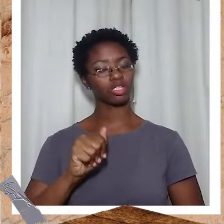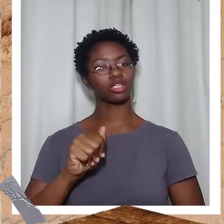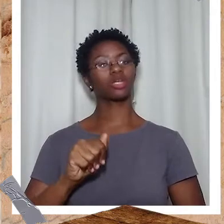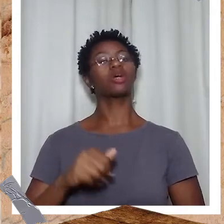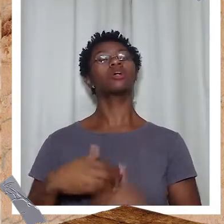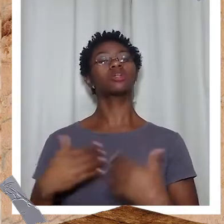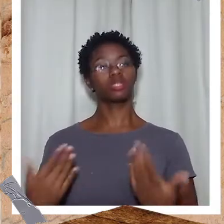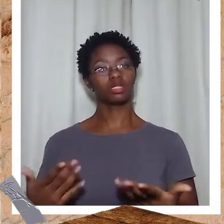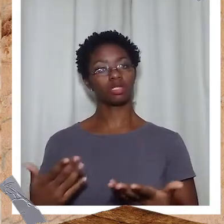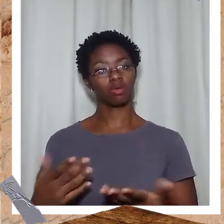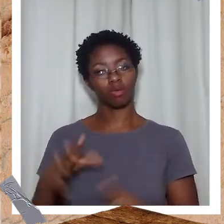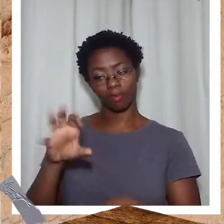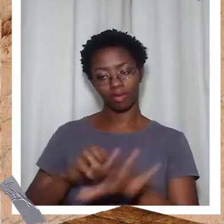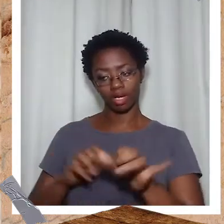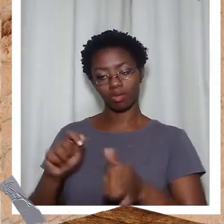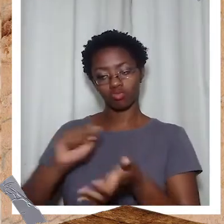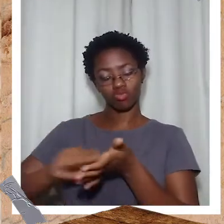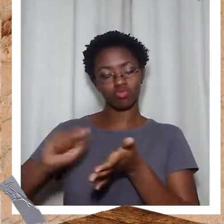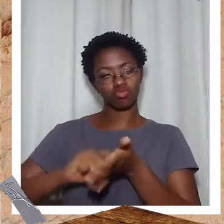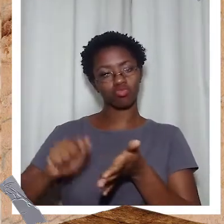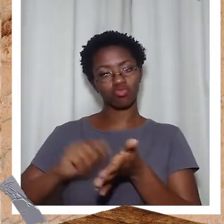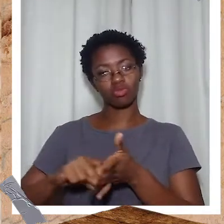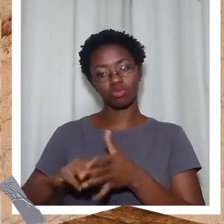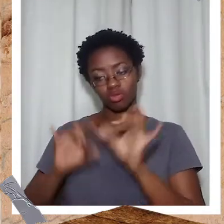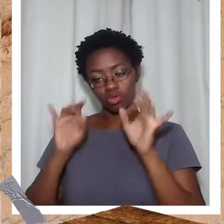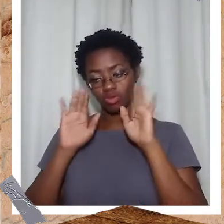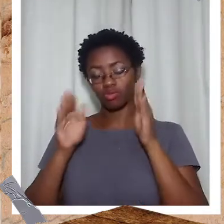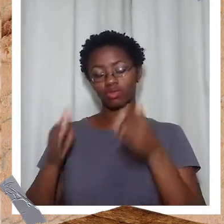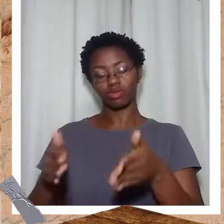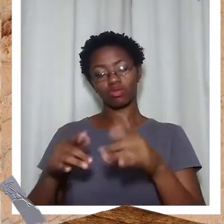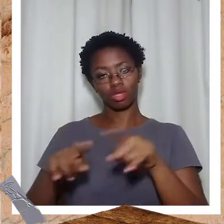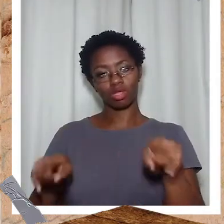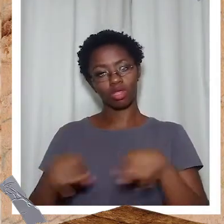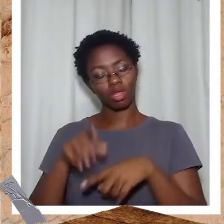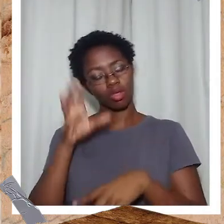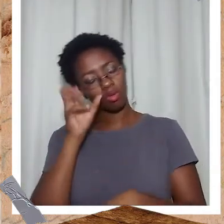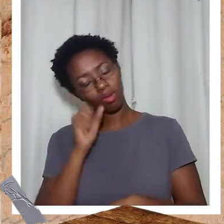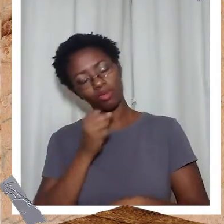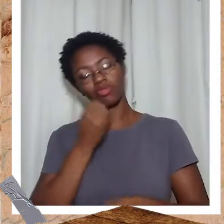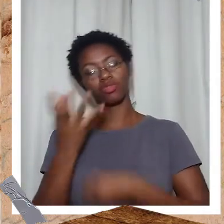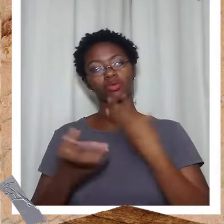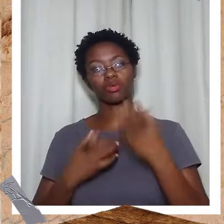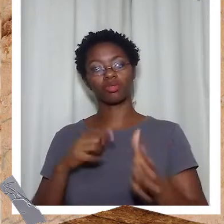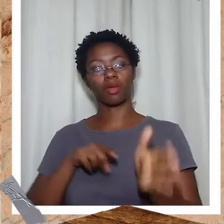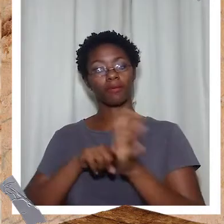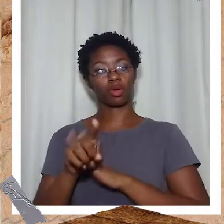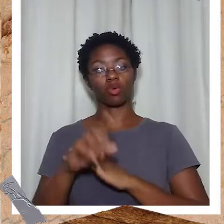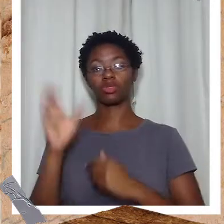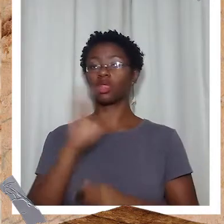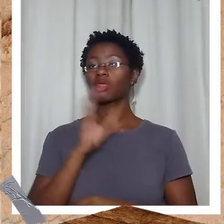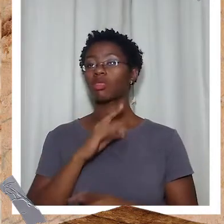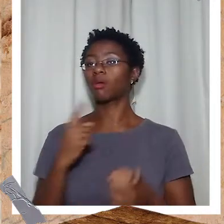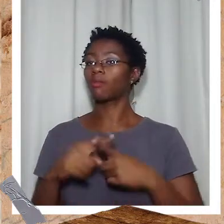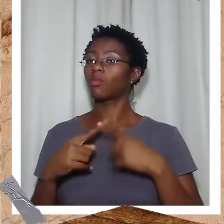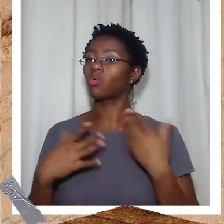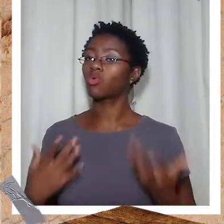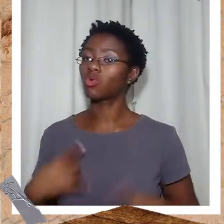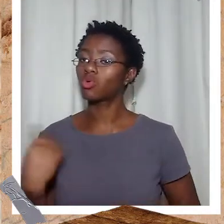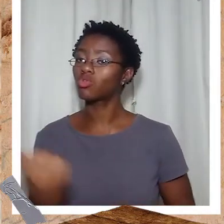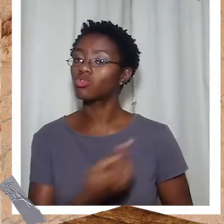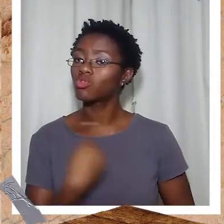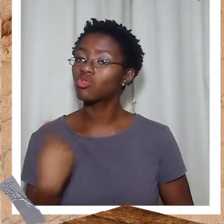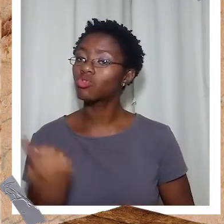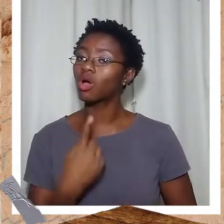os manuscritos especificamente de Quarto de Despejo. A minha pergunta é imediata. Por que a gente ainda não